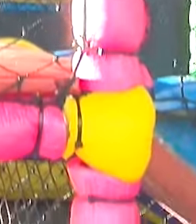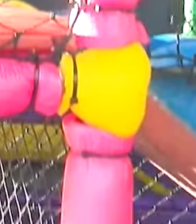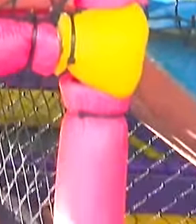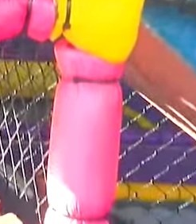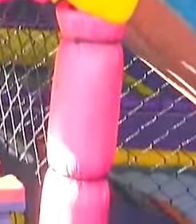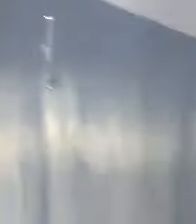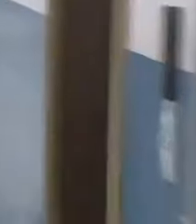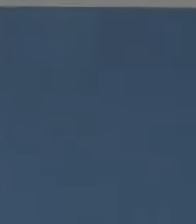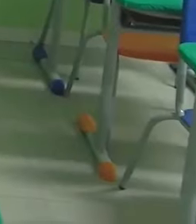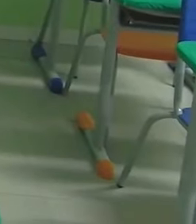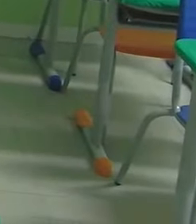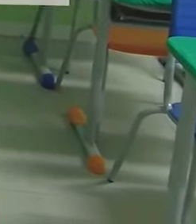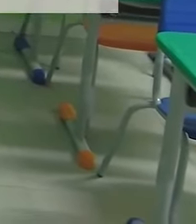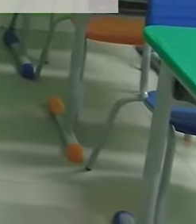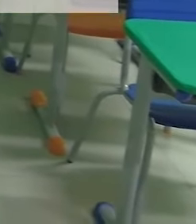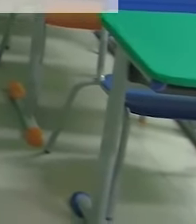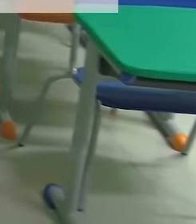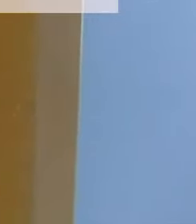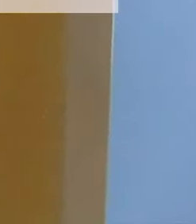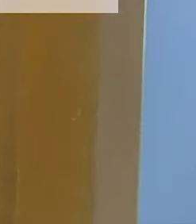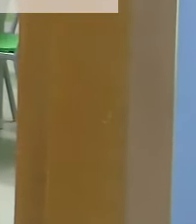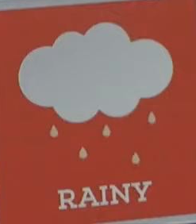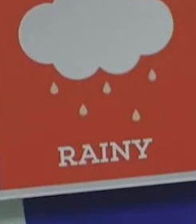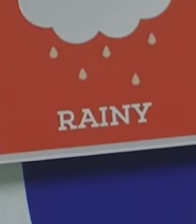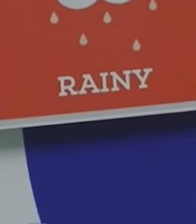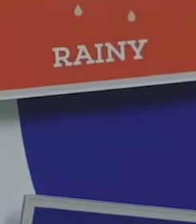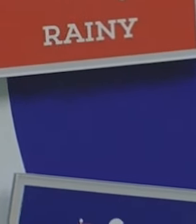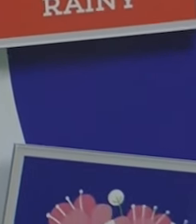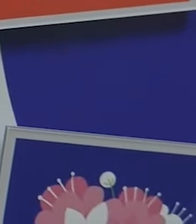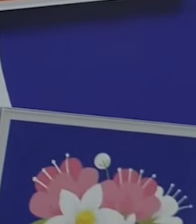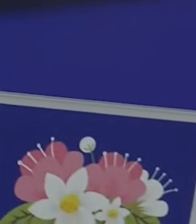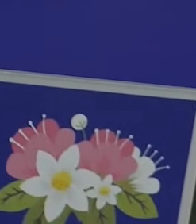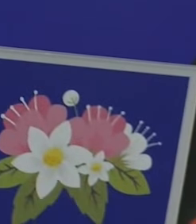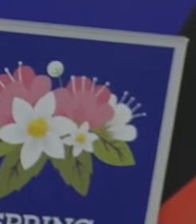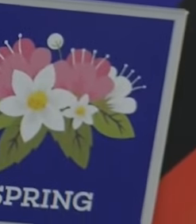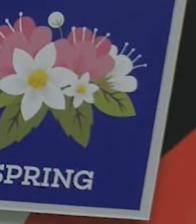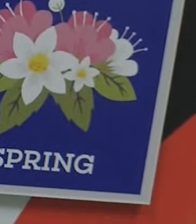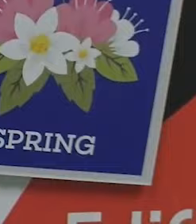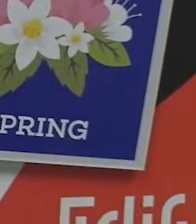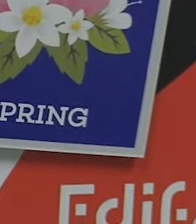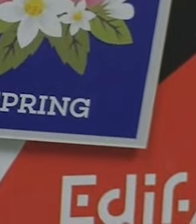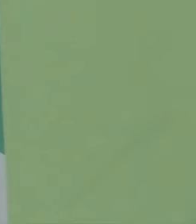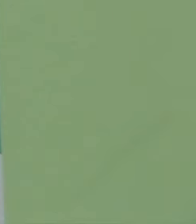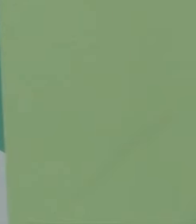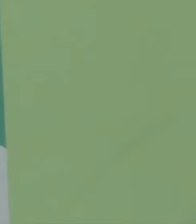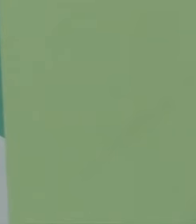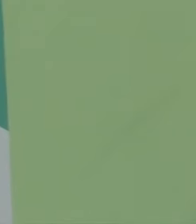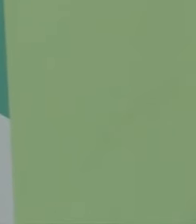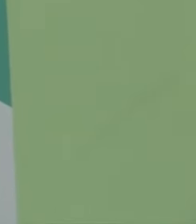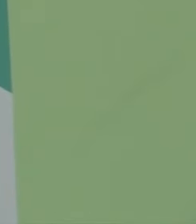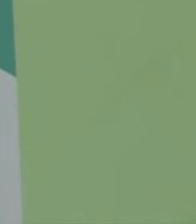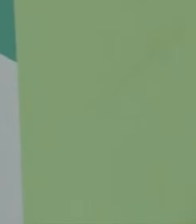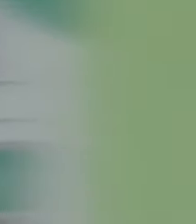muito. Sistema de ensino Mackenzie e programa bilíngue Edify todos os